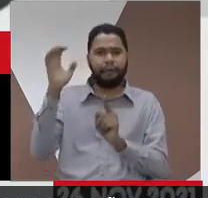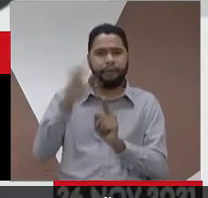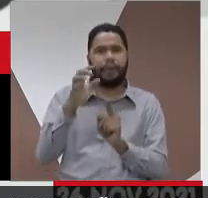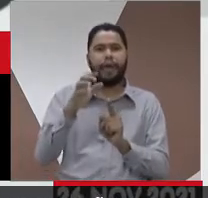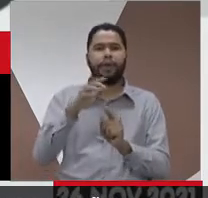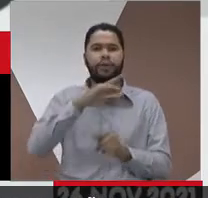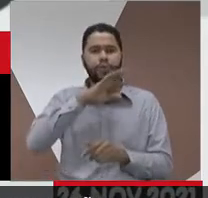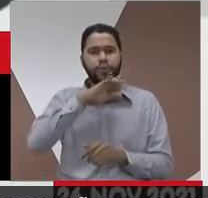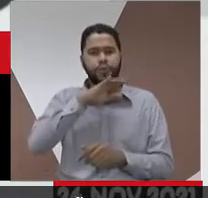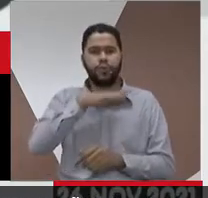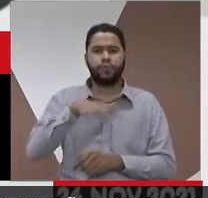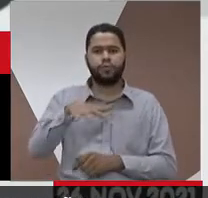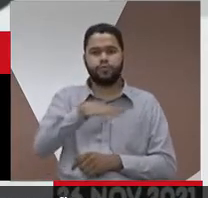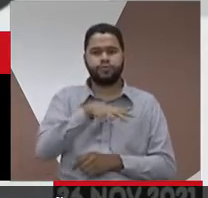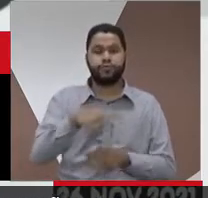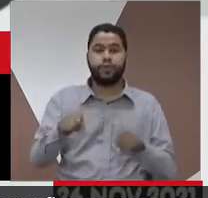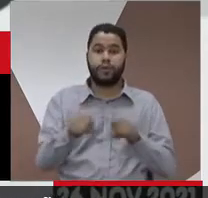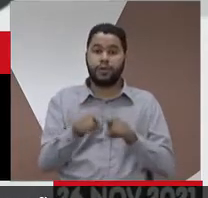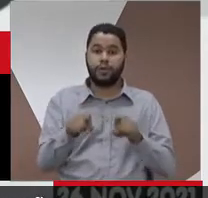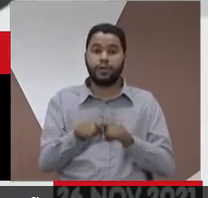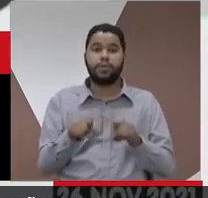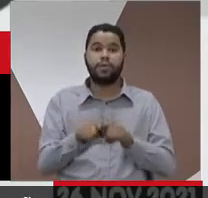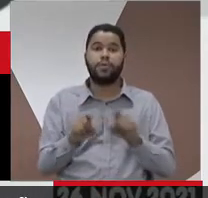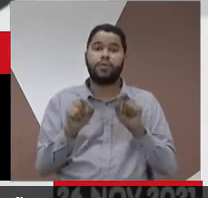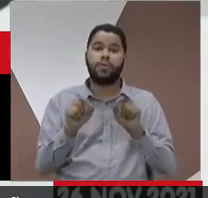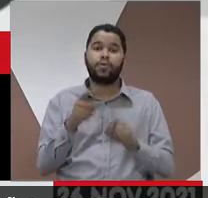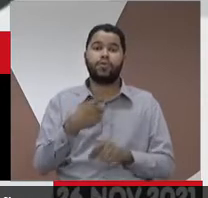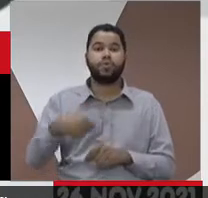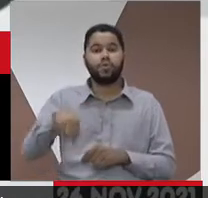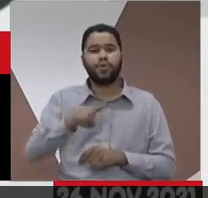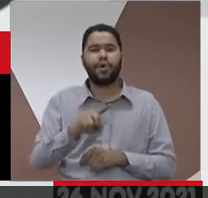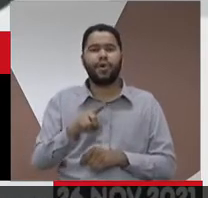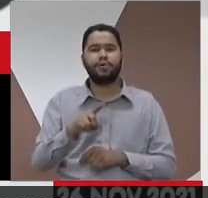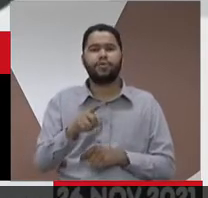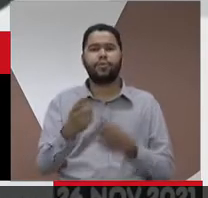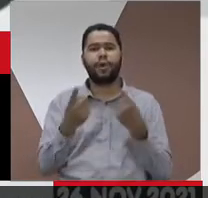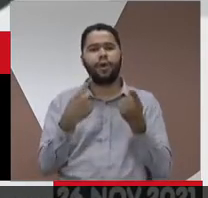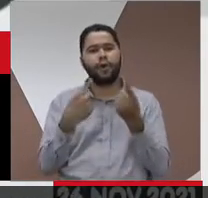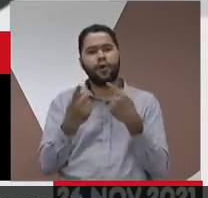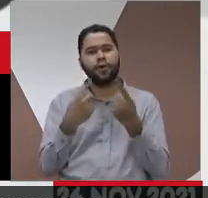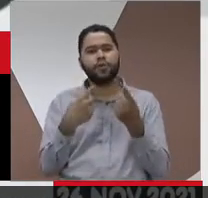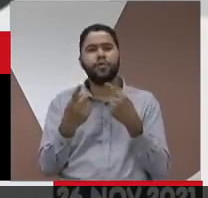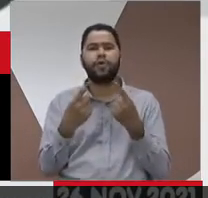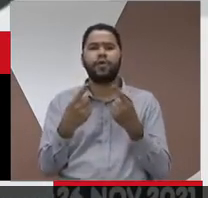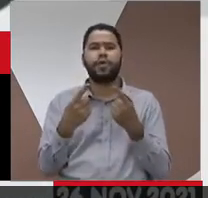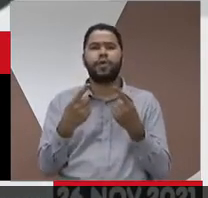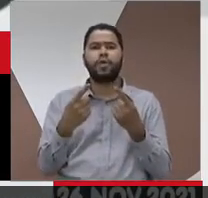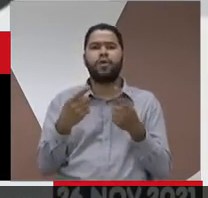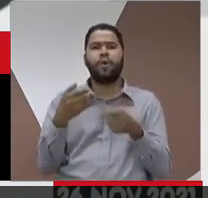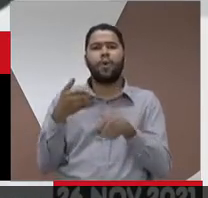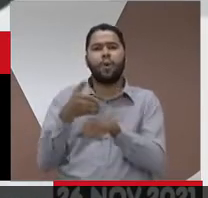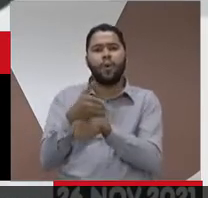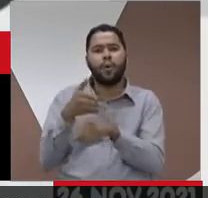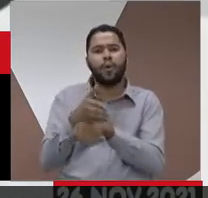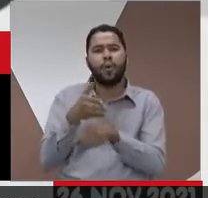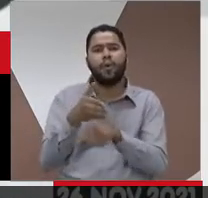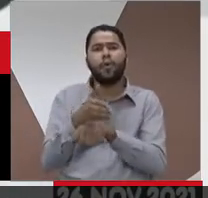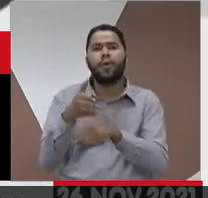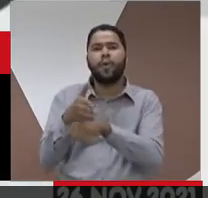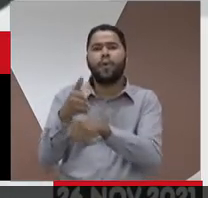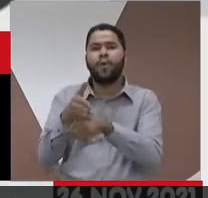é executado. E também que seja o que a gente chama uma rodovia com poucos acessos, né? Uma rodovia com